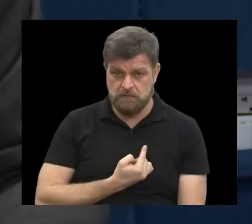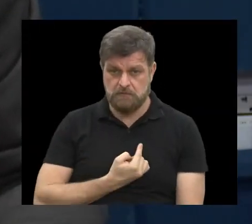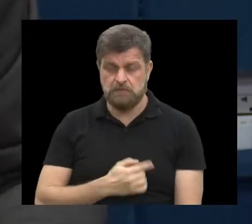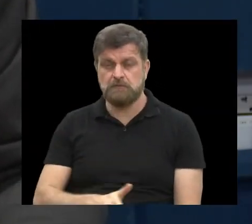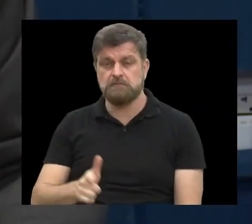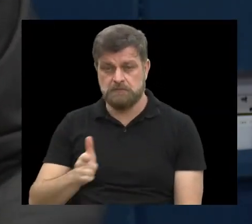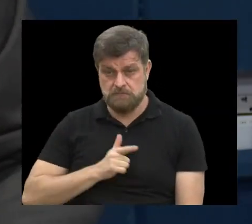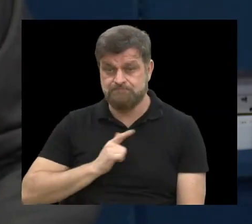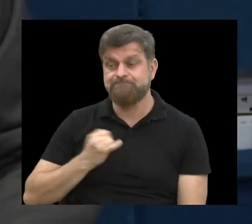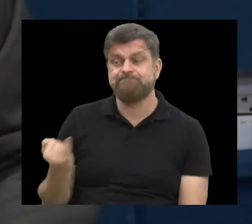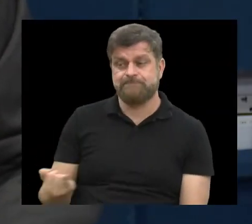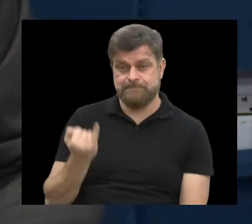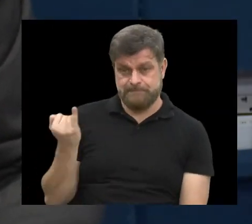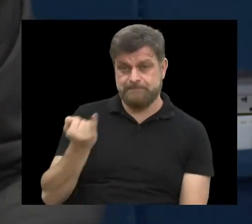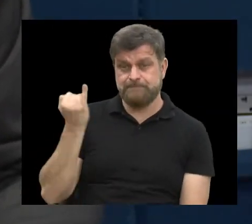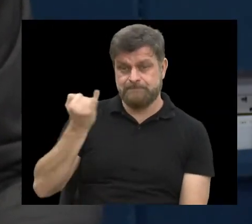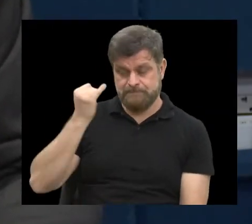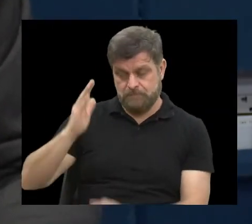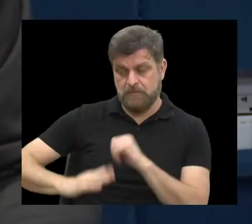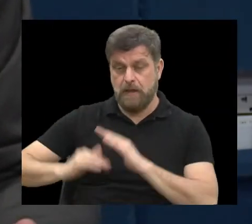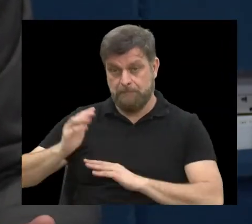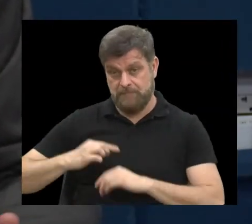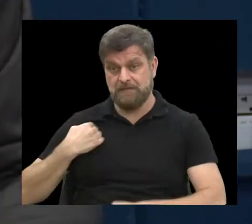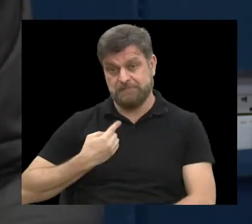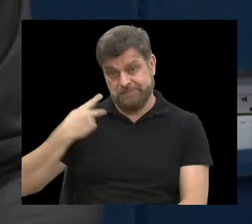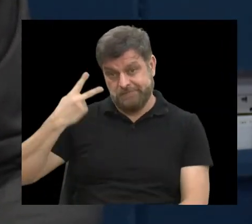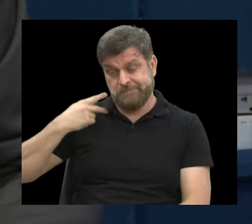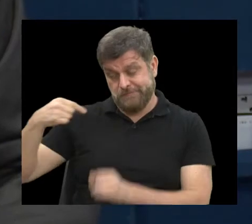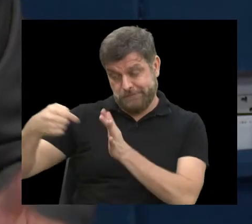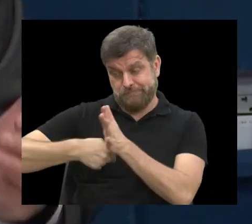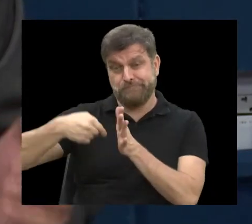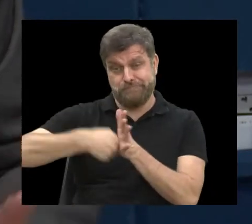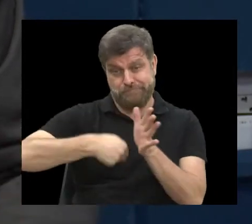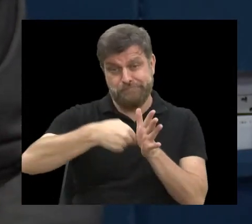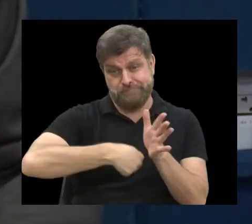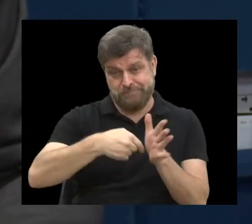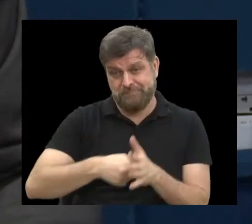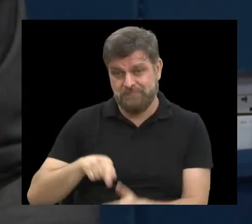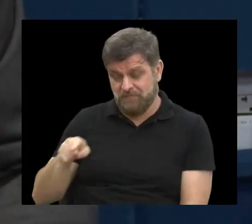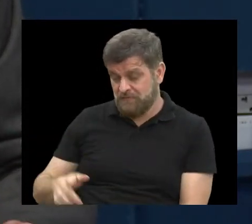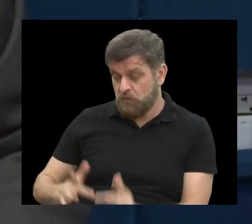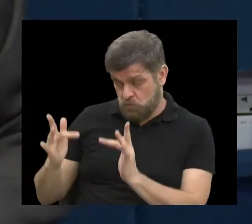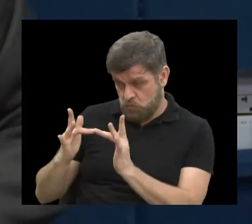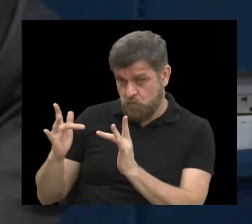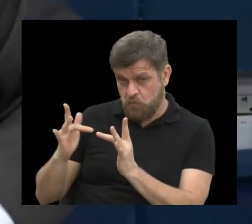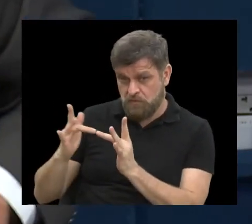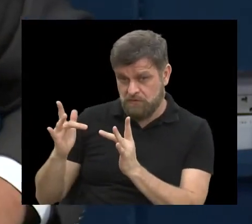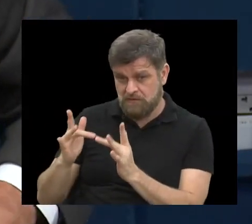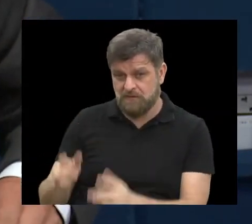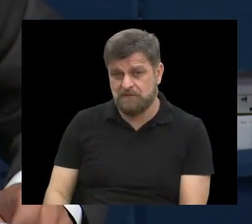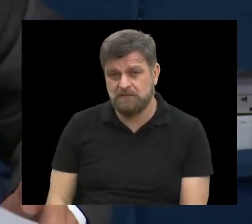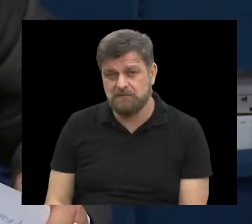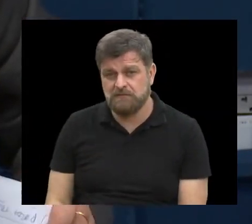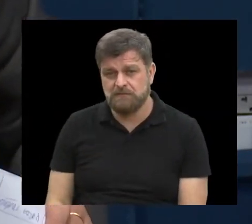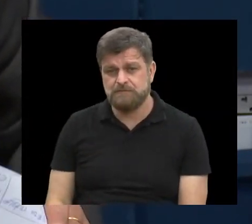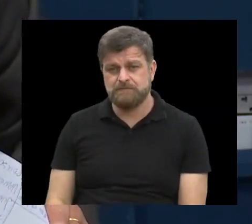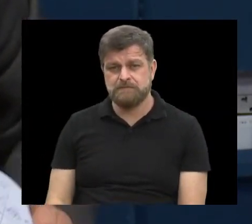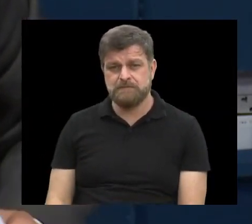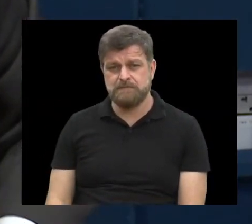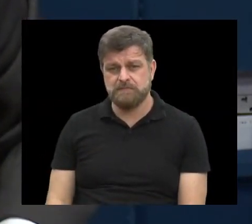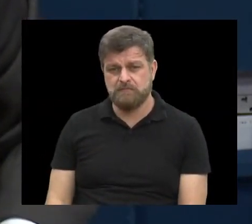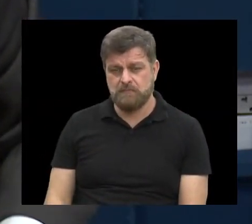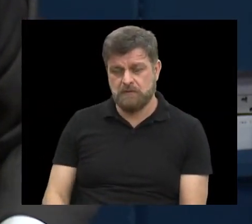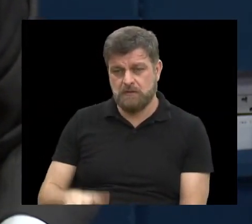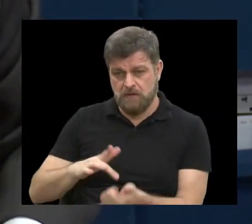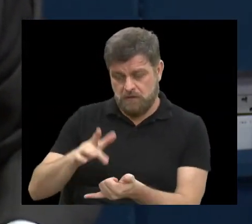ter extrema importância, porque as pessoas questionam nós constantemente, você deixando o seu contato. E esse meu